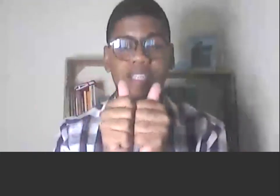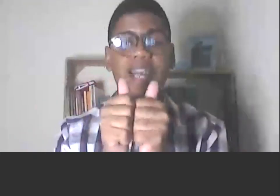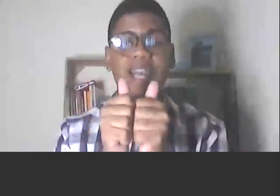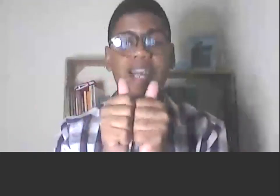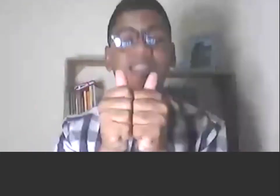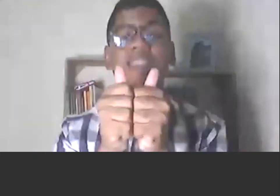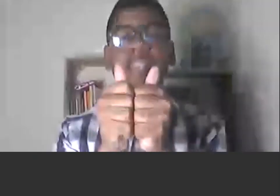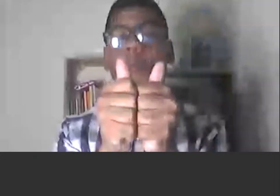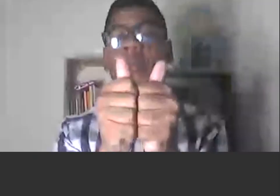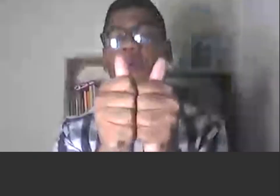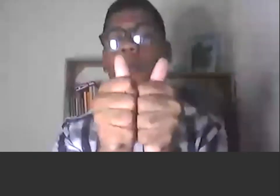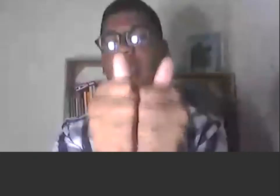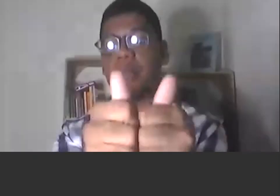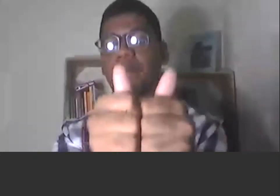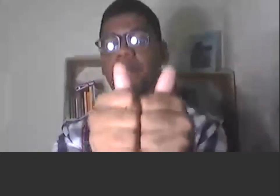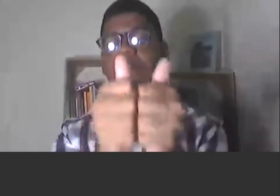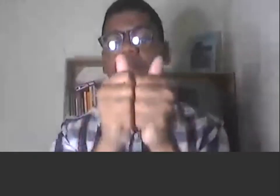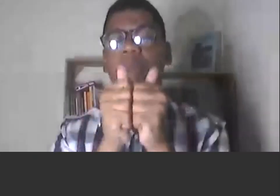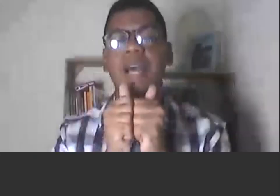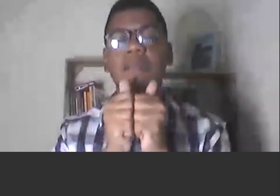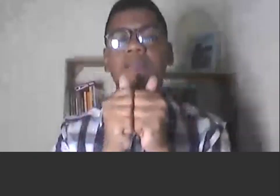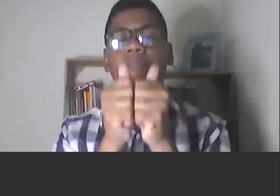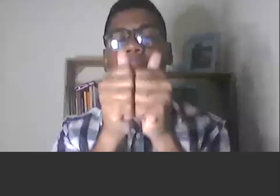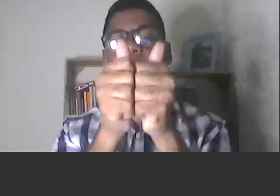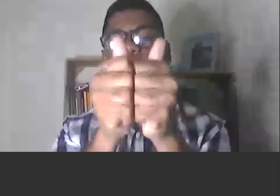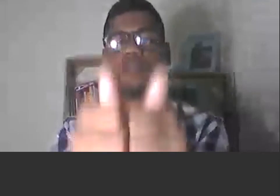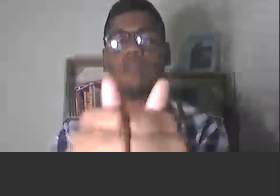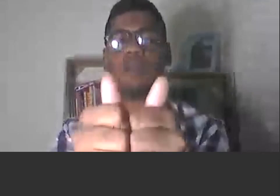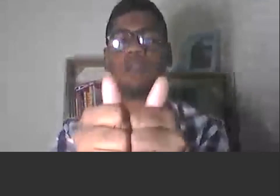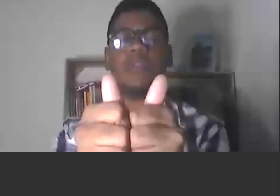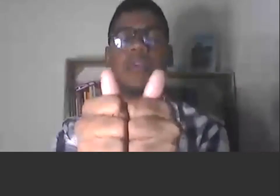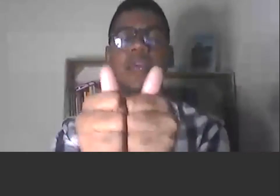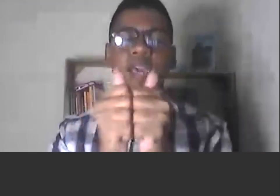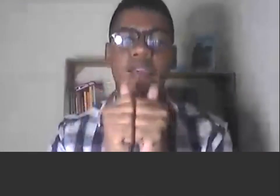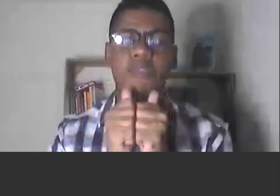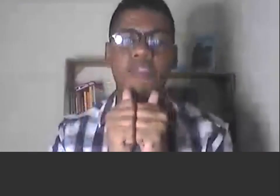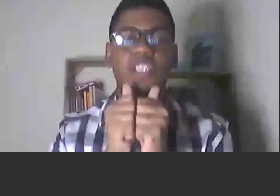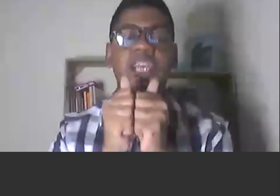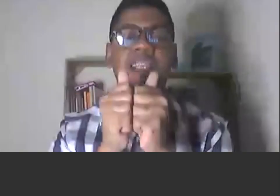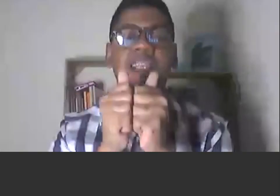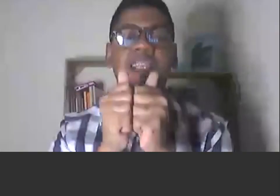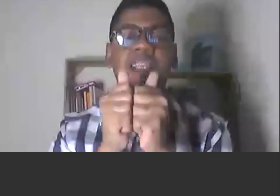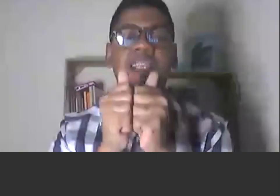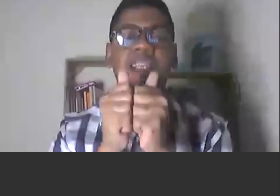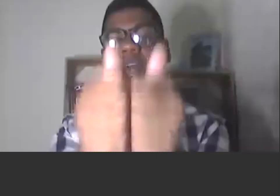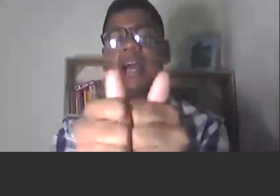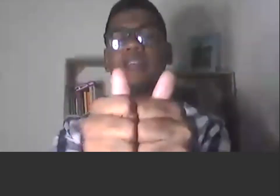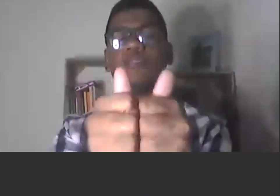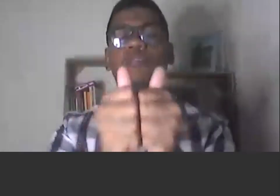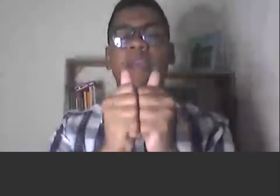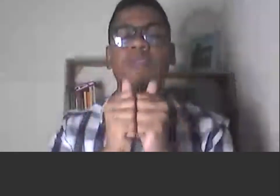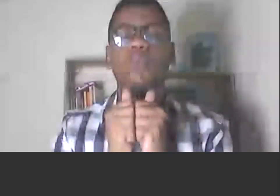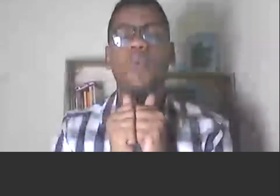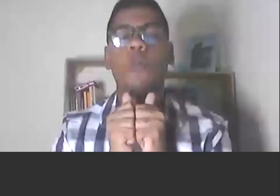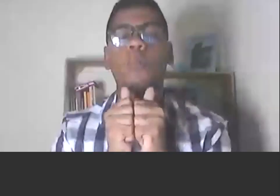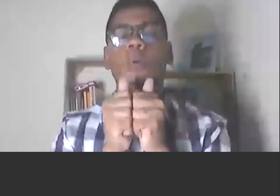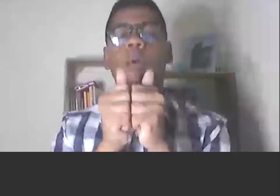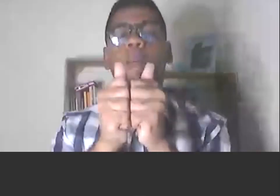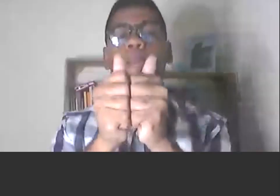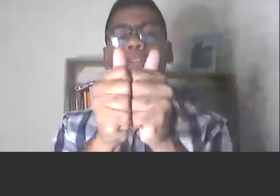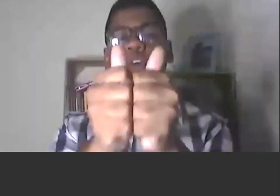eu vou utilizar esse sinal para acompanhar. Tá? As duas mãos fechadas em A, arrastando de perto